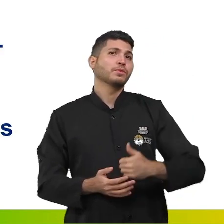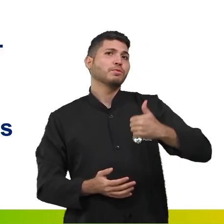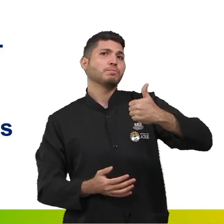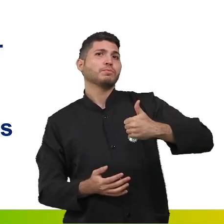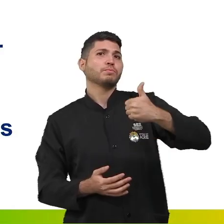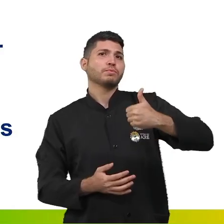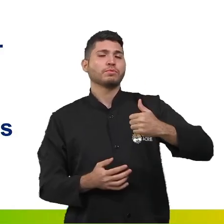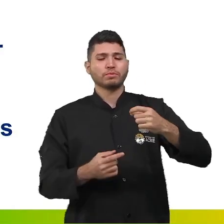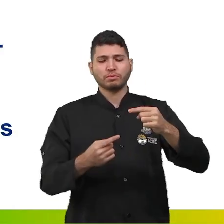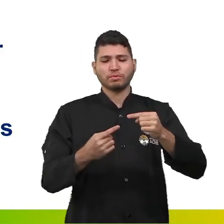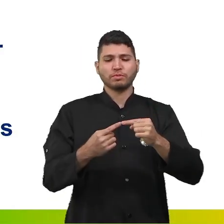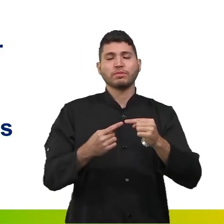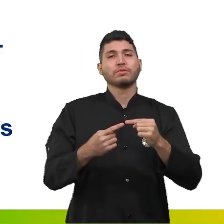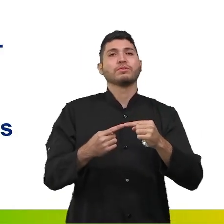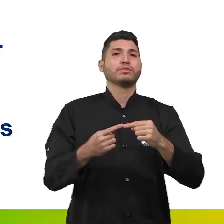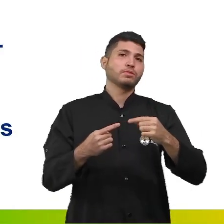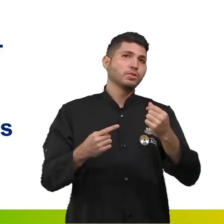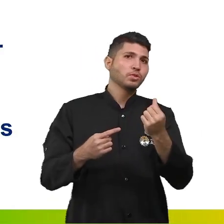item econômico?